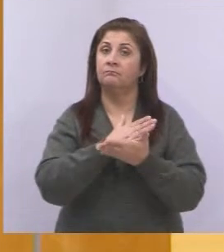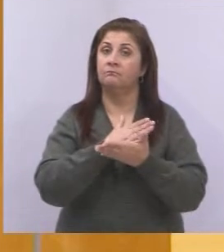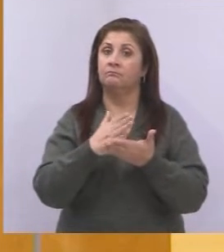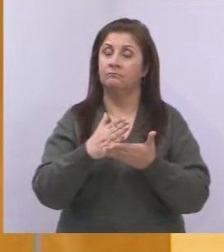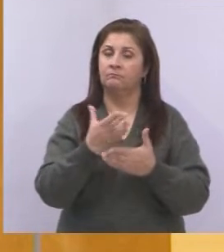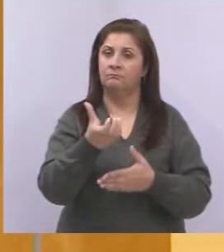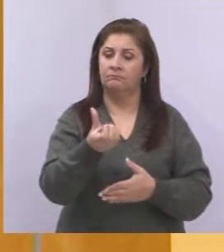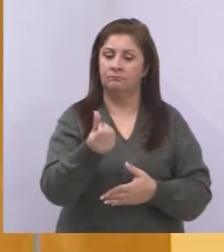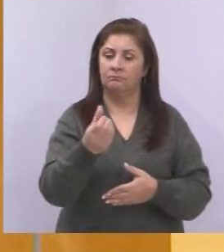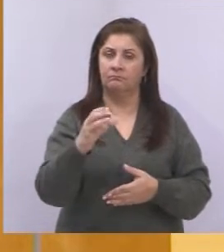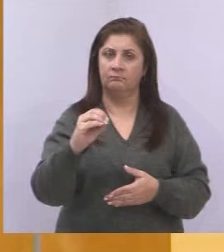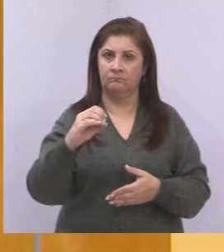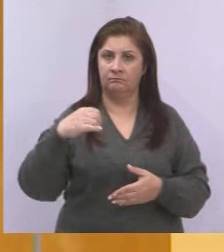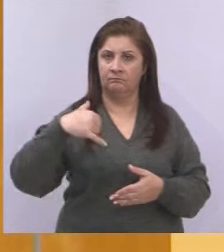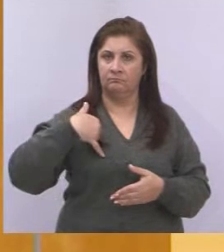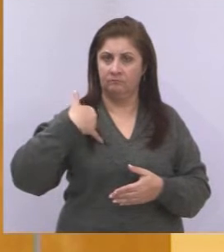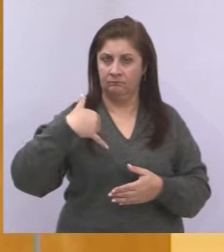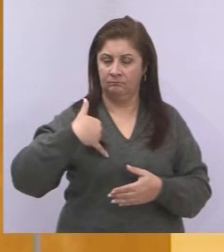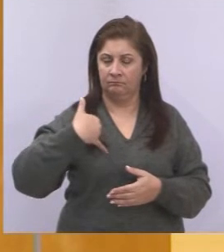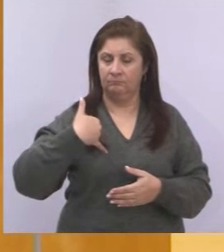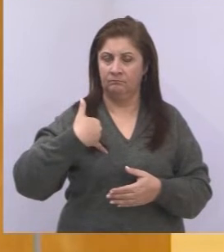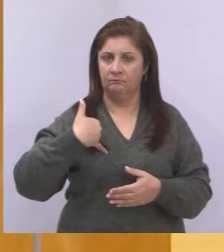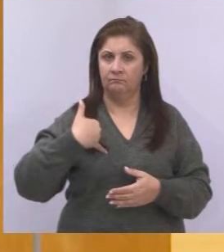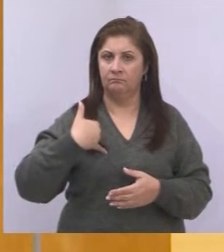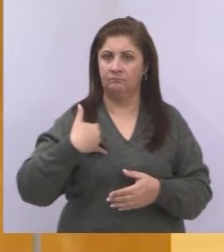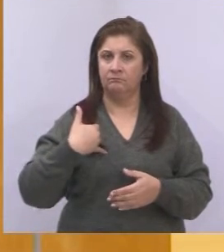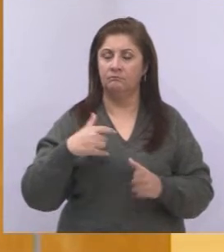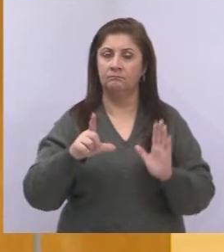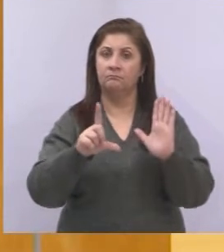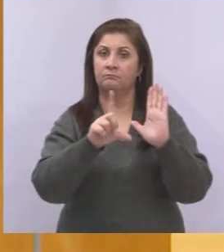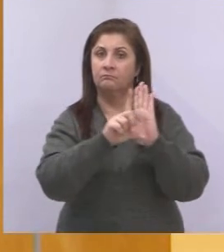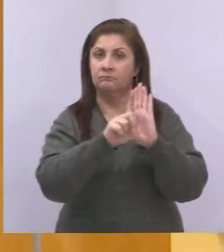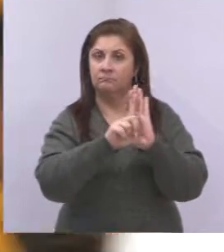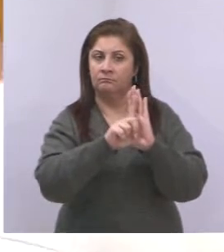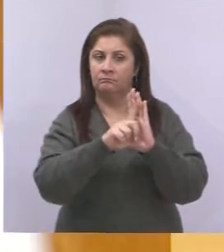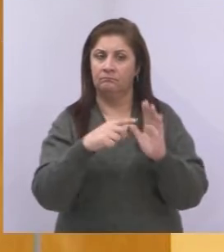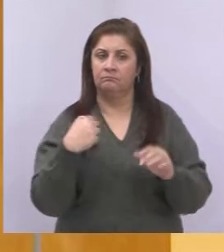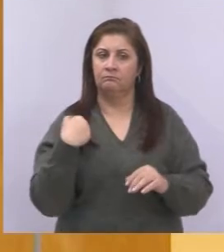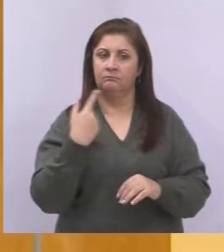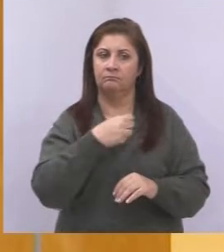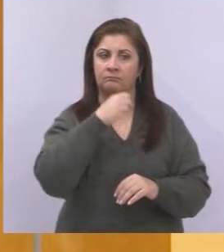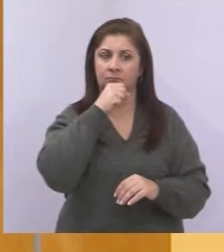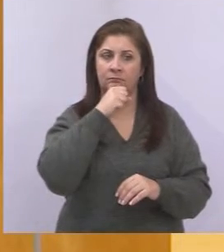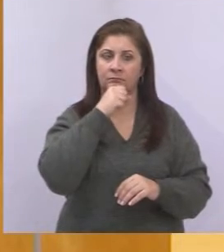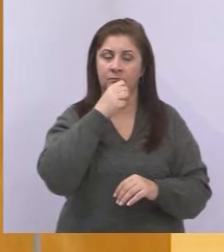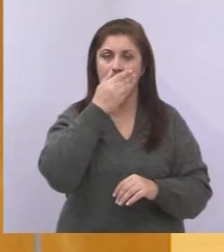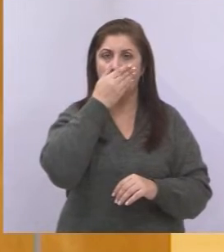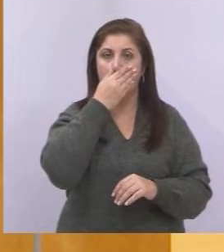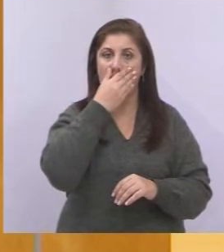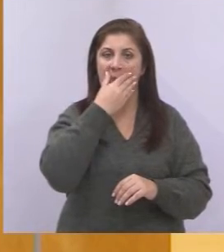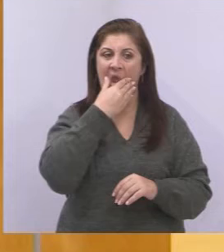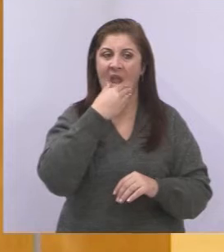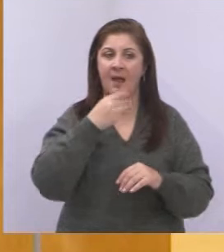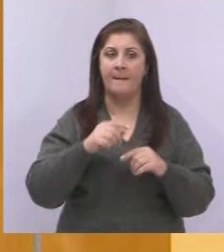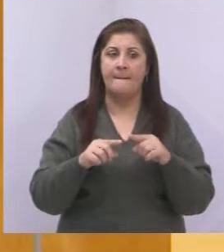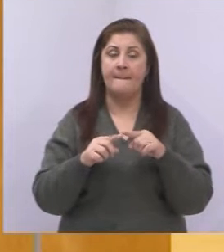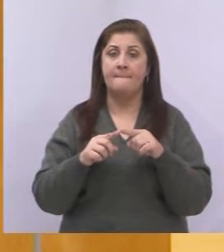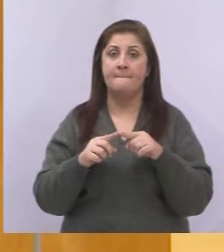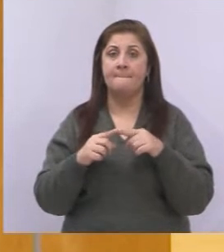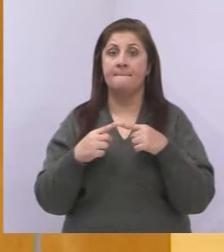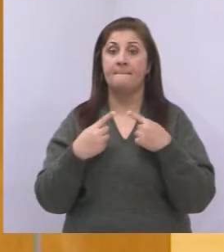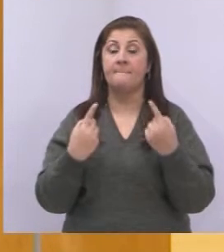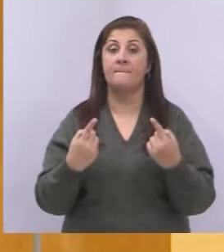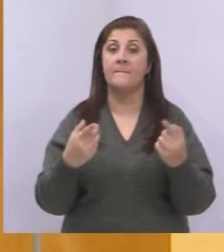dos 60 anos, legalmente falando, os nossos idosos. Só que com